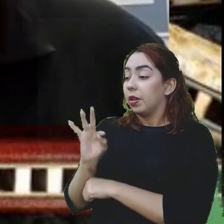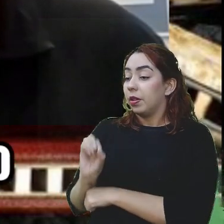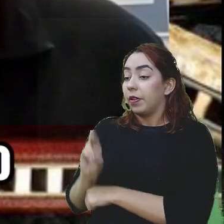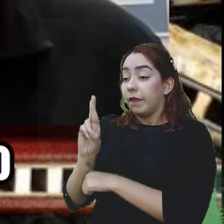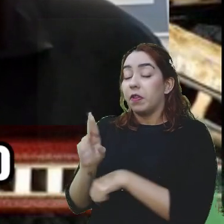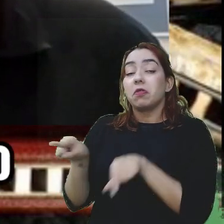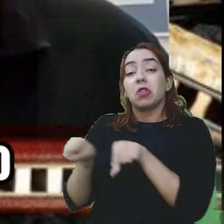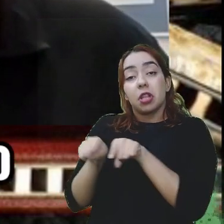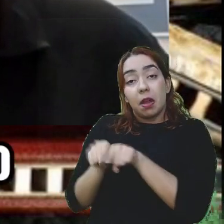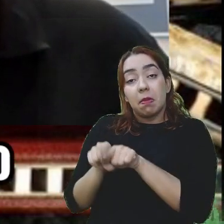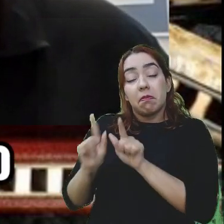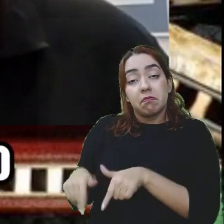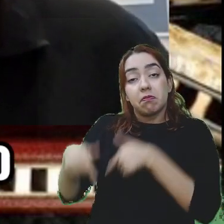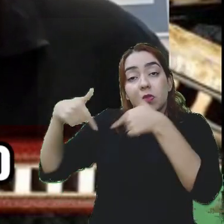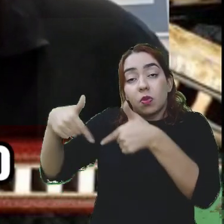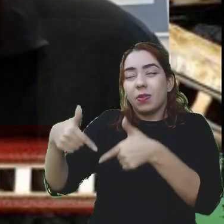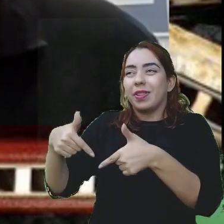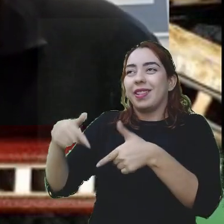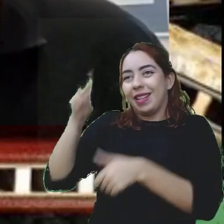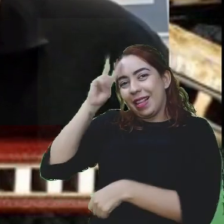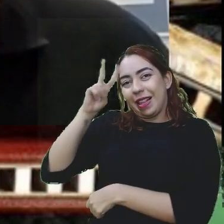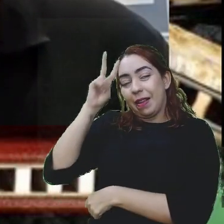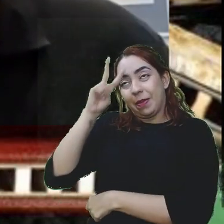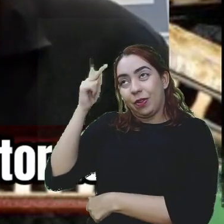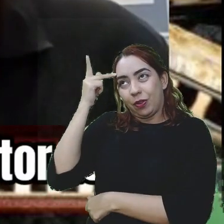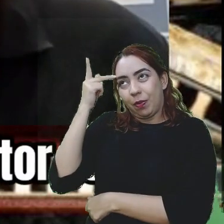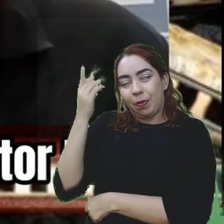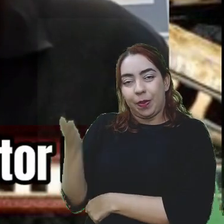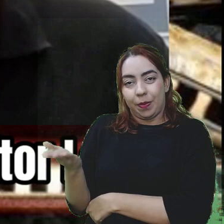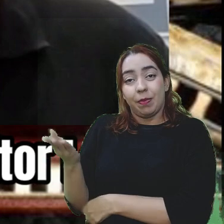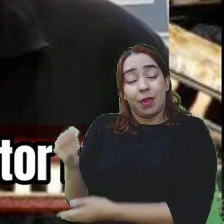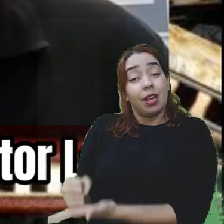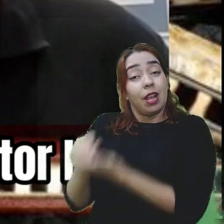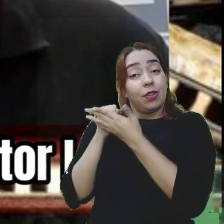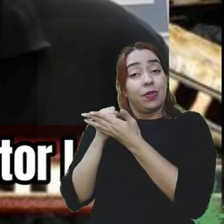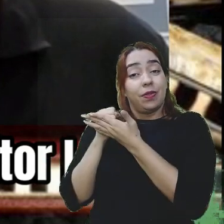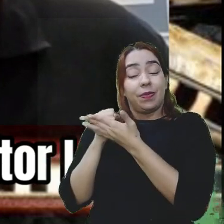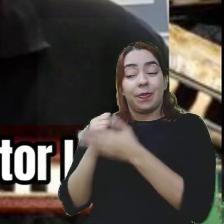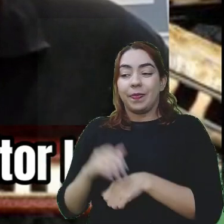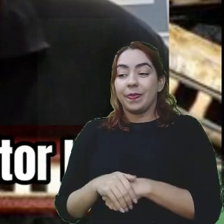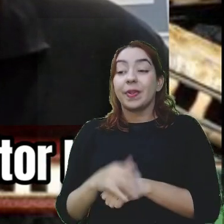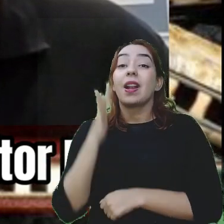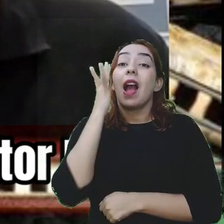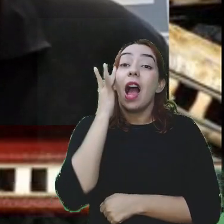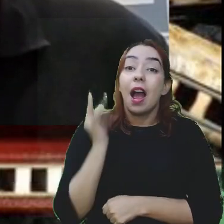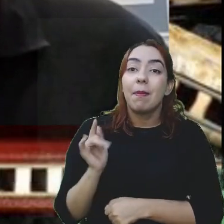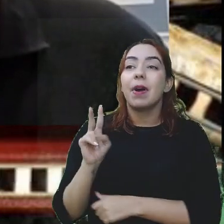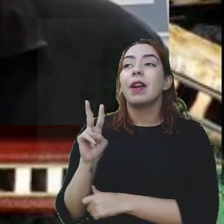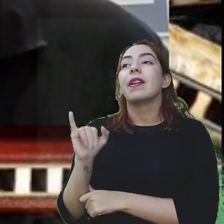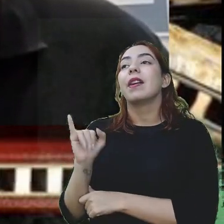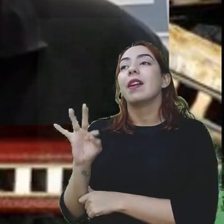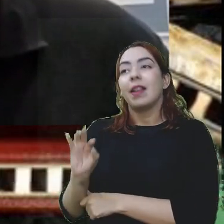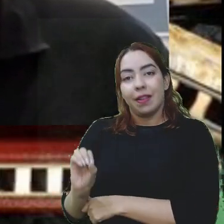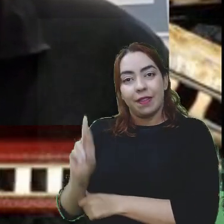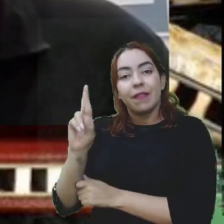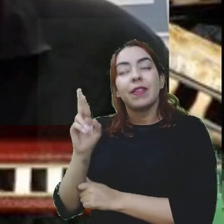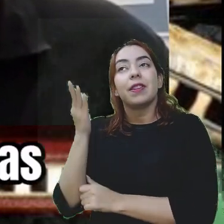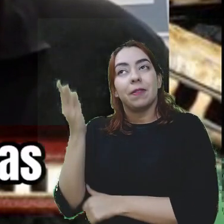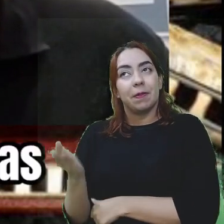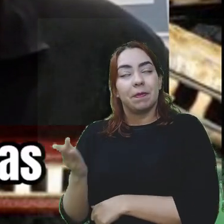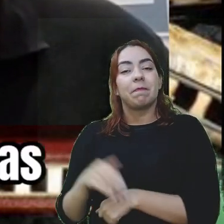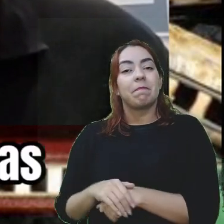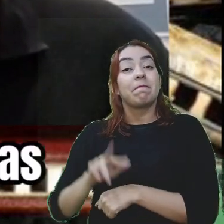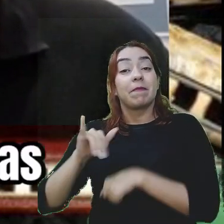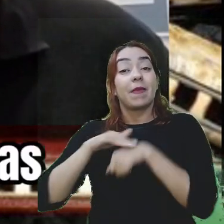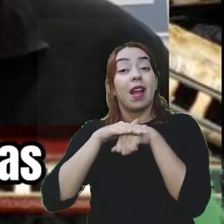embocadura. Vitor Lopes lá, o Chorão lá de São Paulo. Que amanhã estaremos conversando com o Vitor Lopes. Já deixo aqui o pessoal que